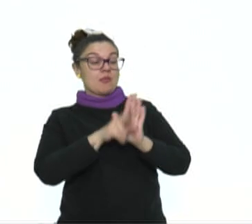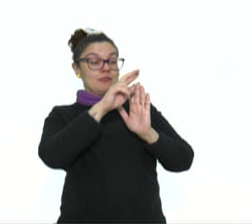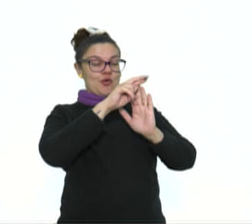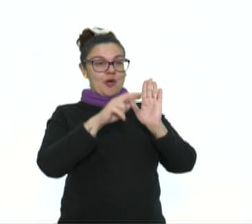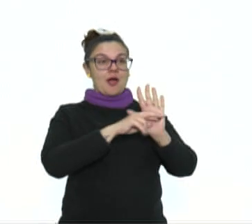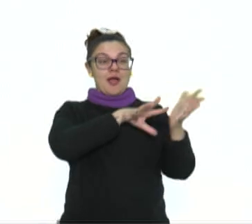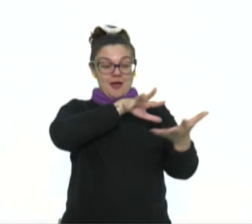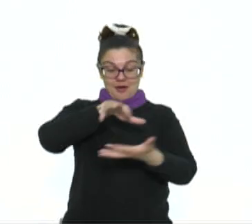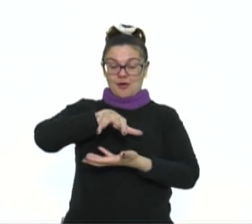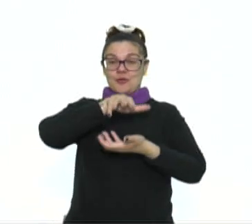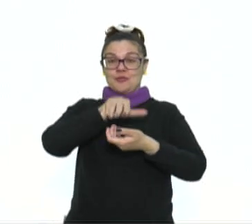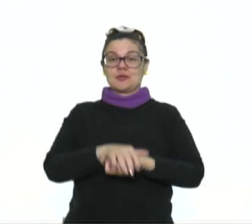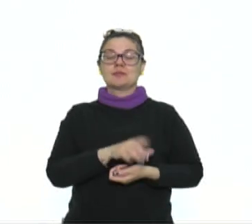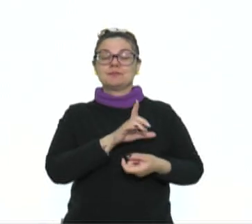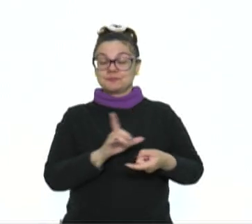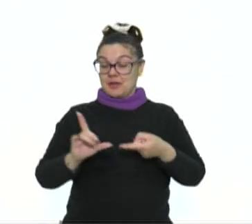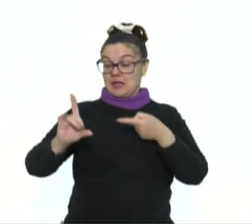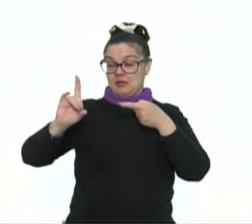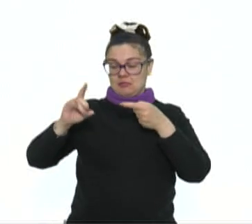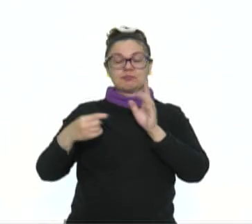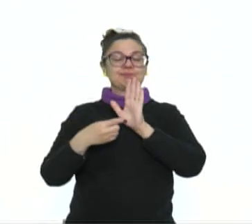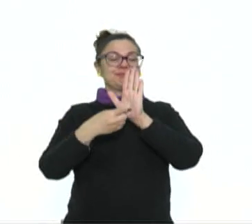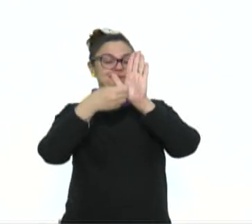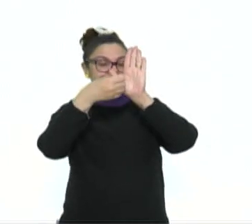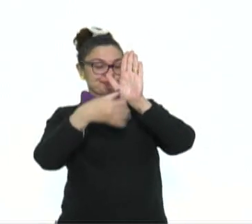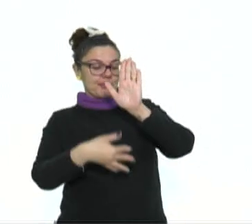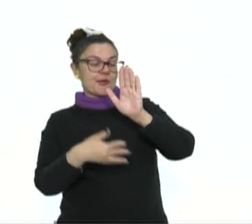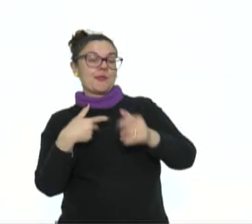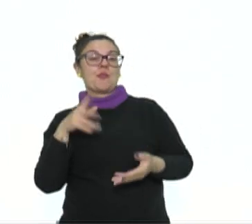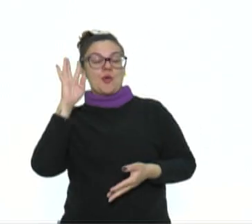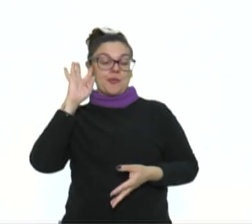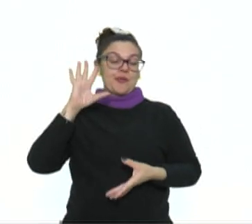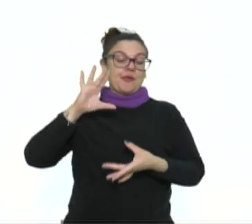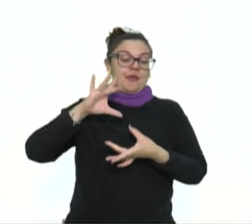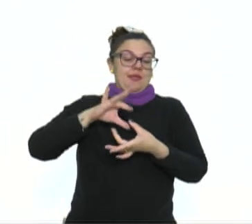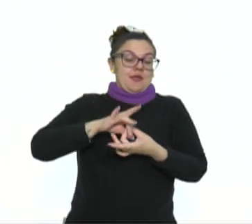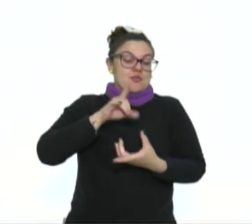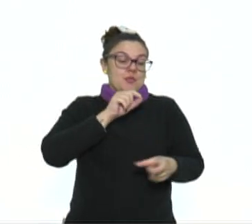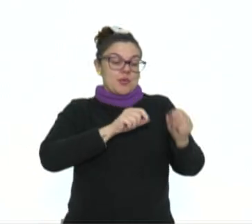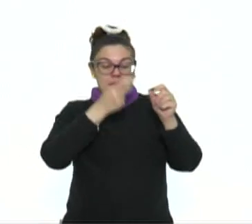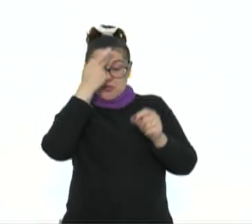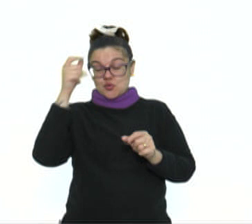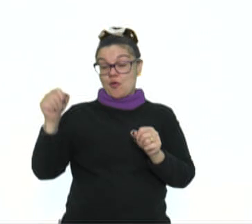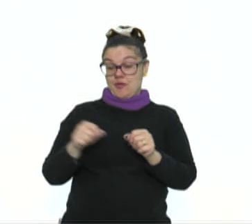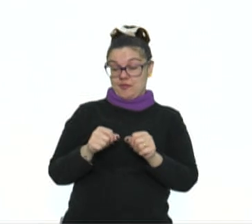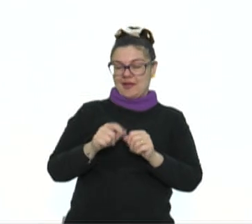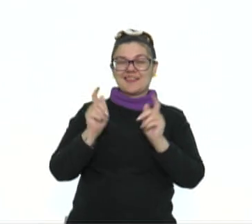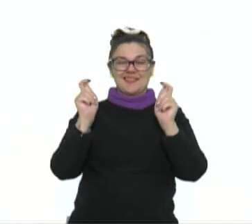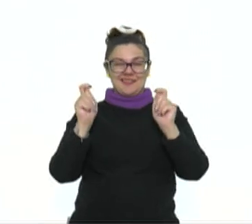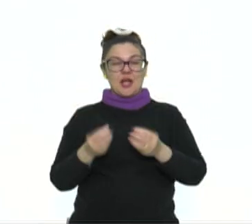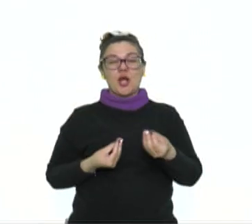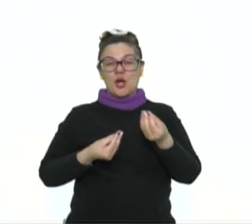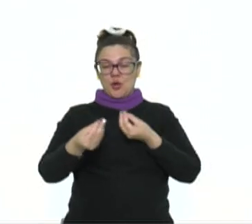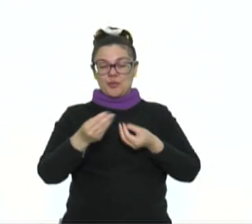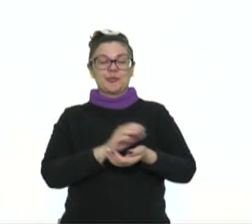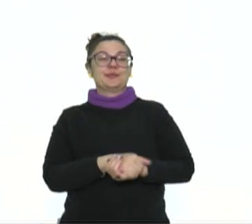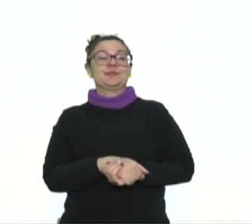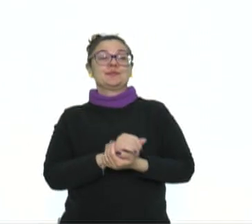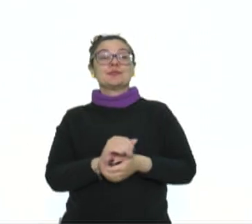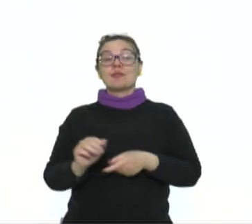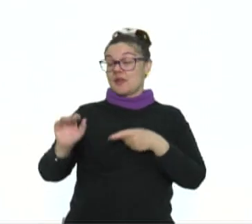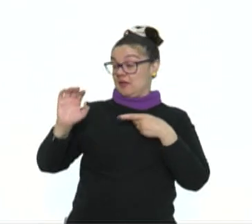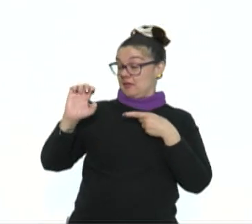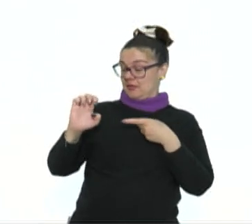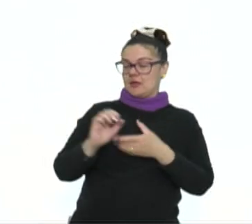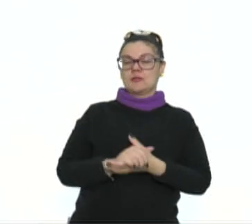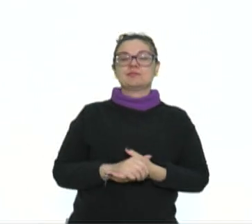universal? D. Materializa-se no entendimento de que os fins da ação humana podem justificar os meios? E letra E, permite